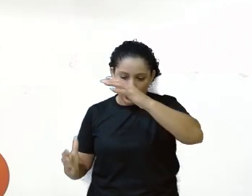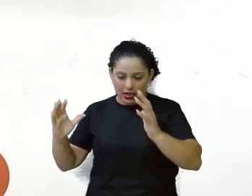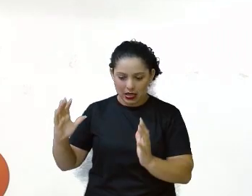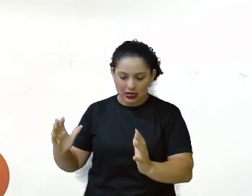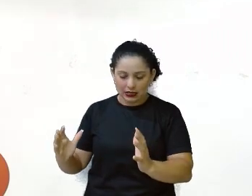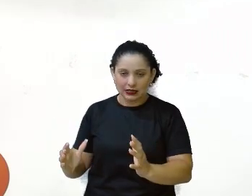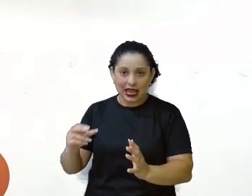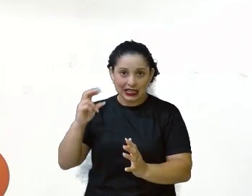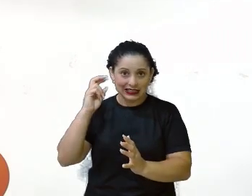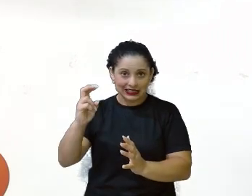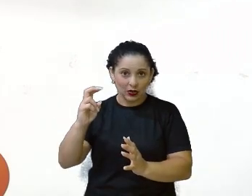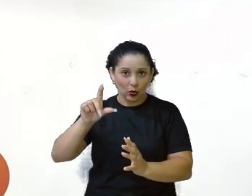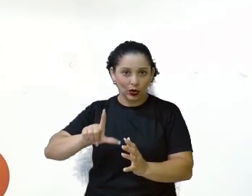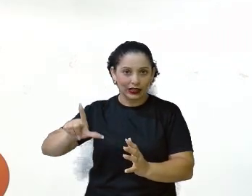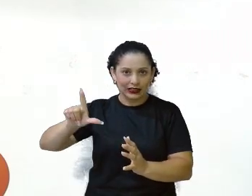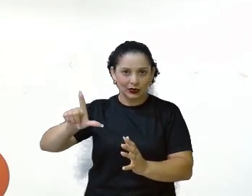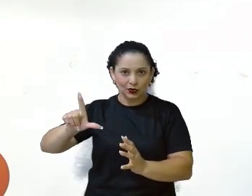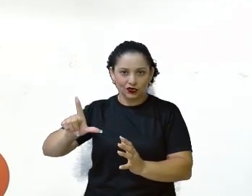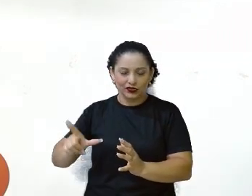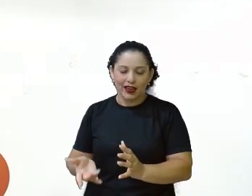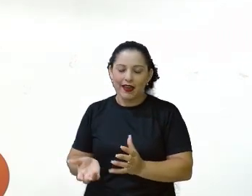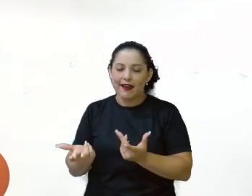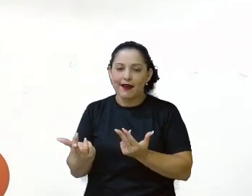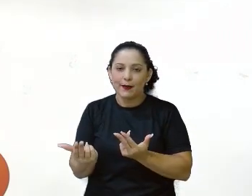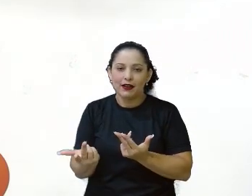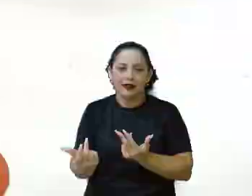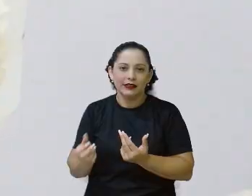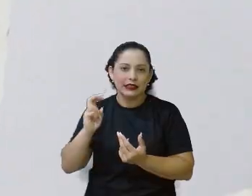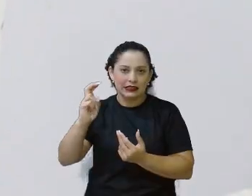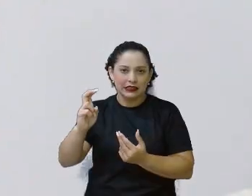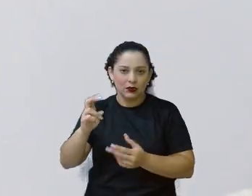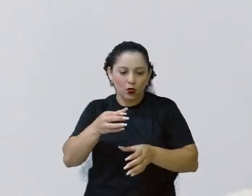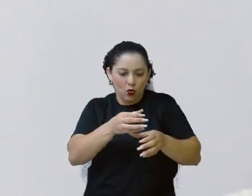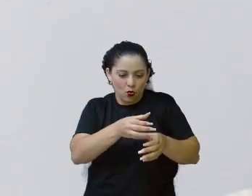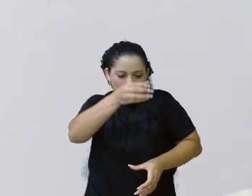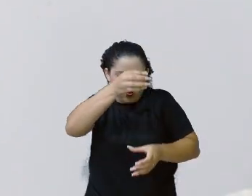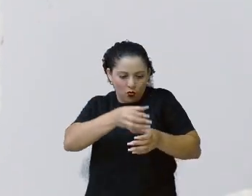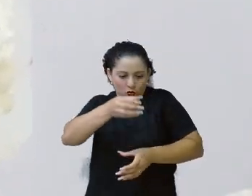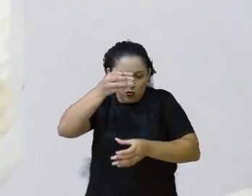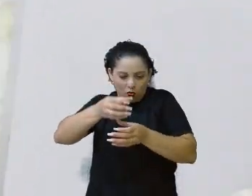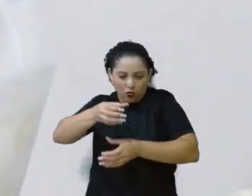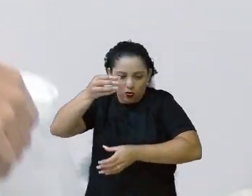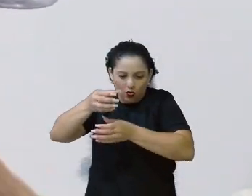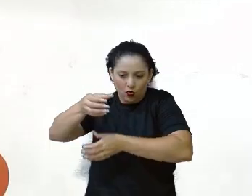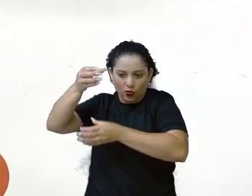eu tivesse 5 garrafas como essa aqui dentro. Certo?